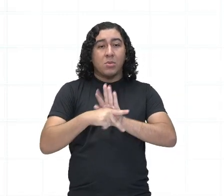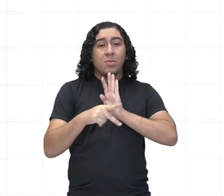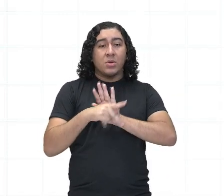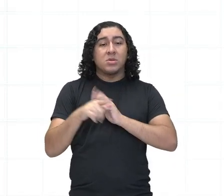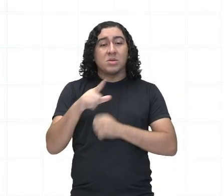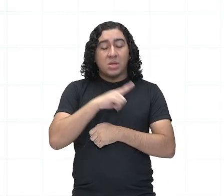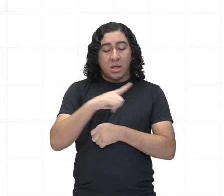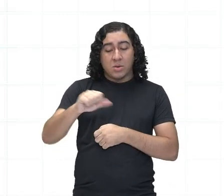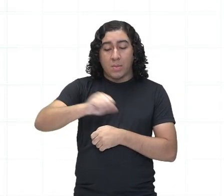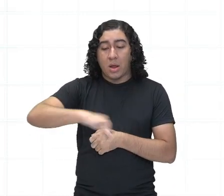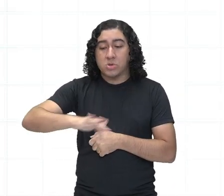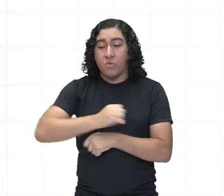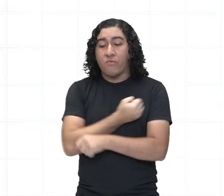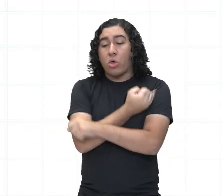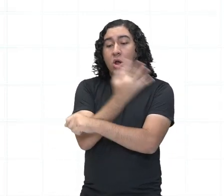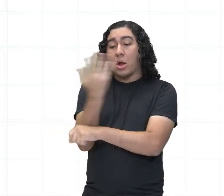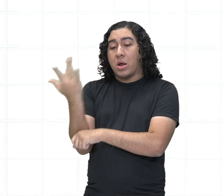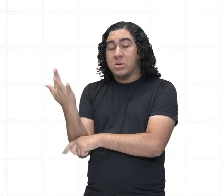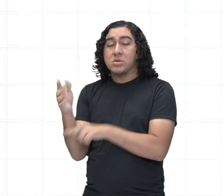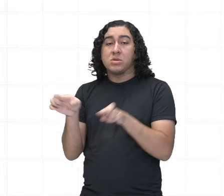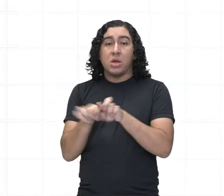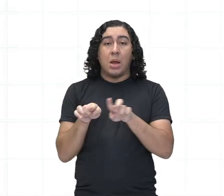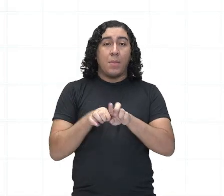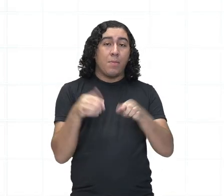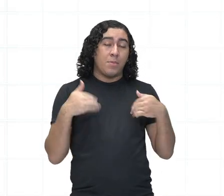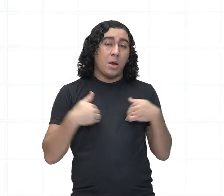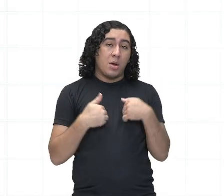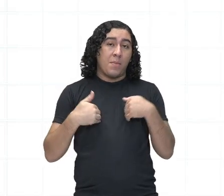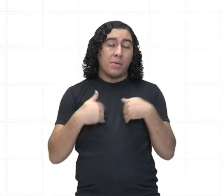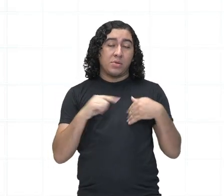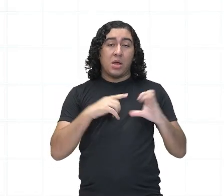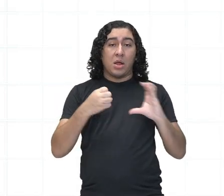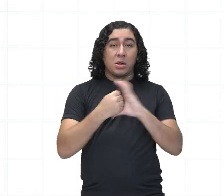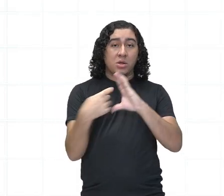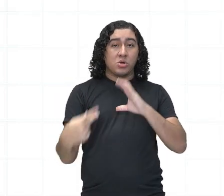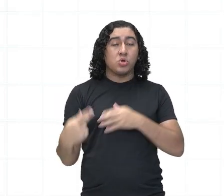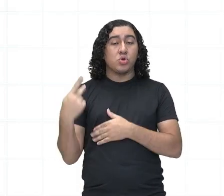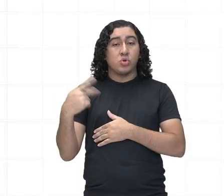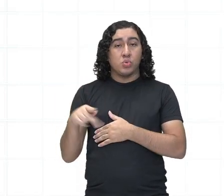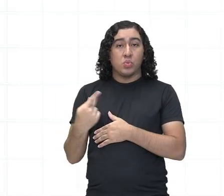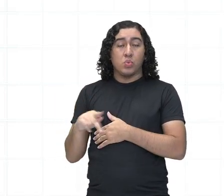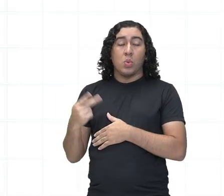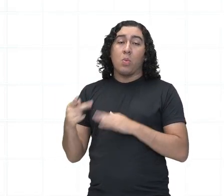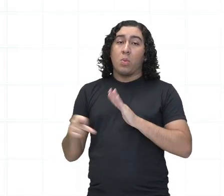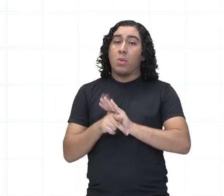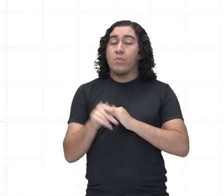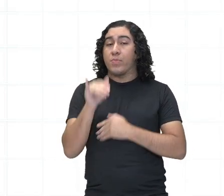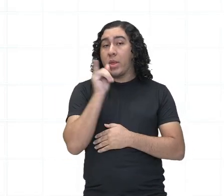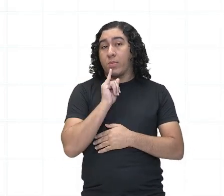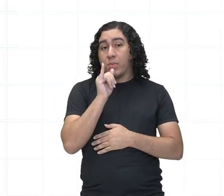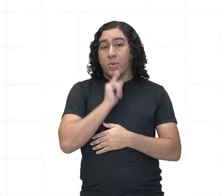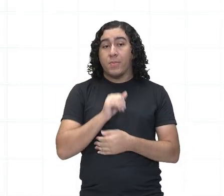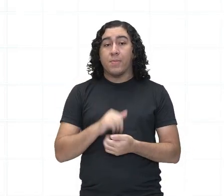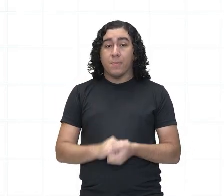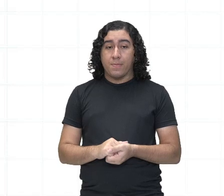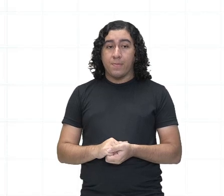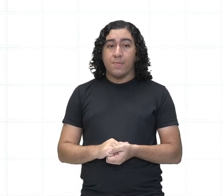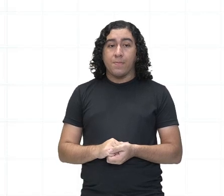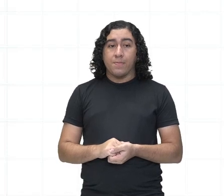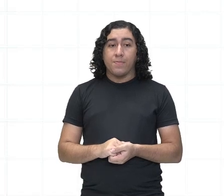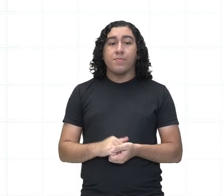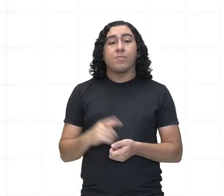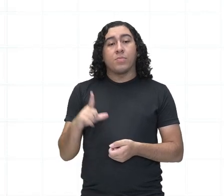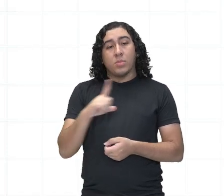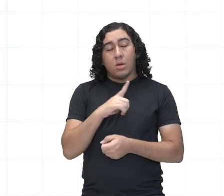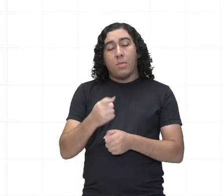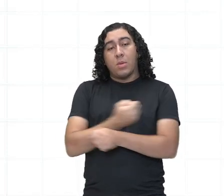campos e que tem florestas e que os animais característicos desse ambiente aí, por exemplo, né, tem